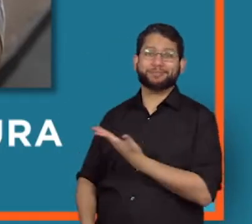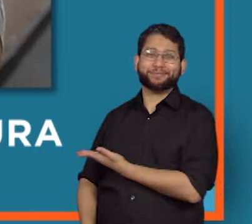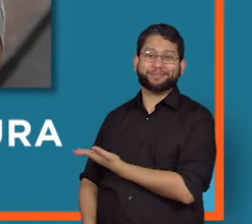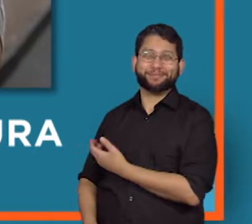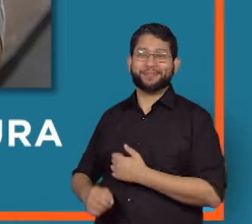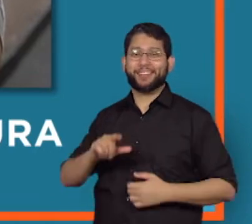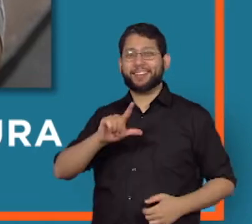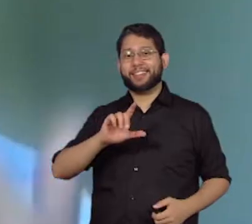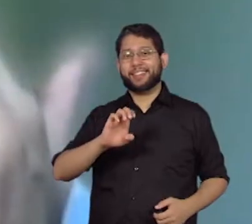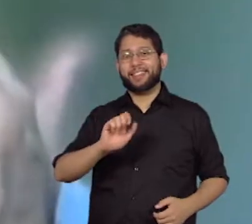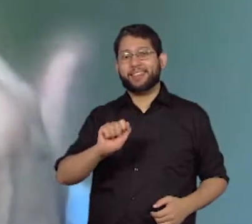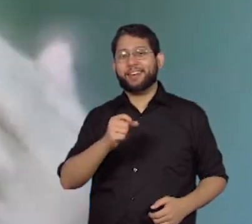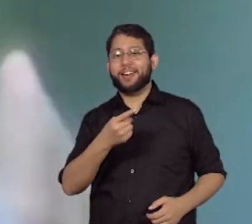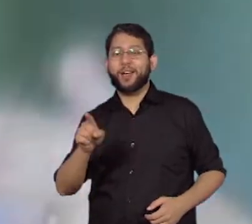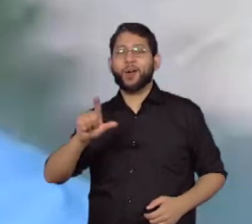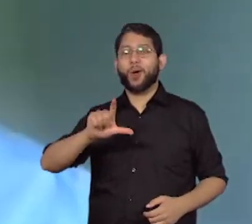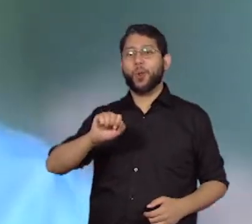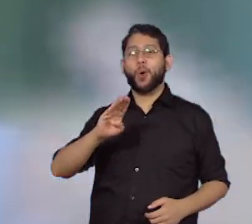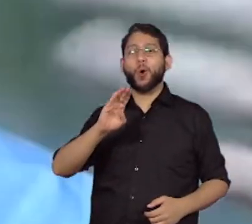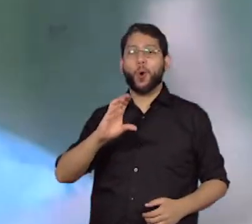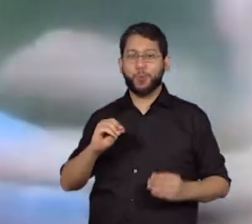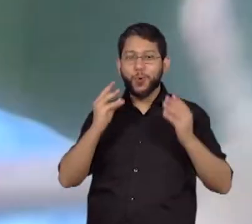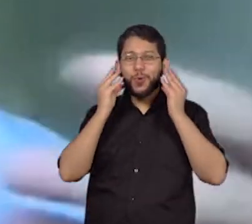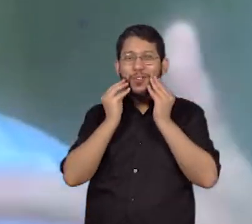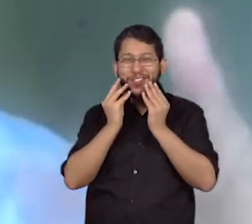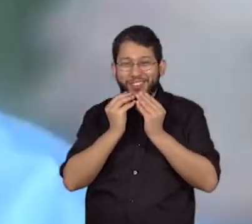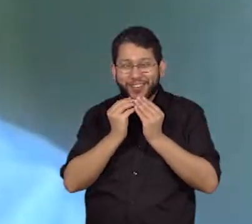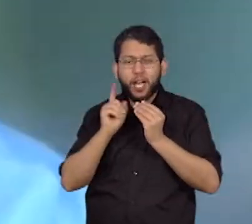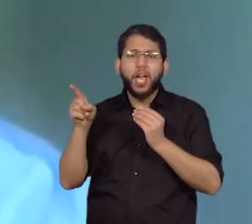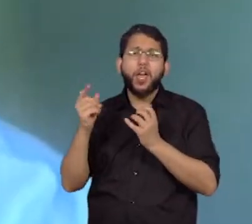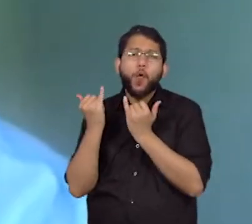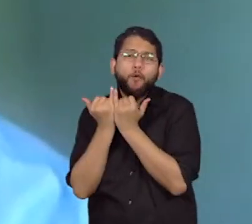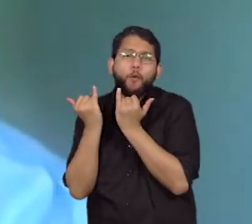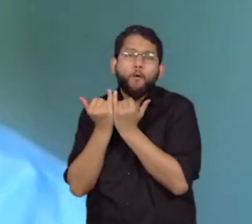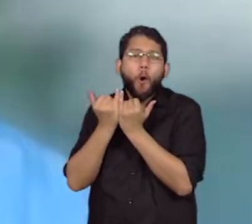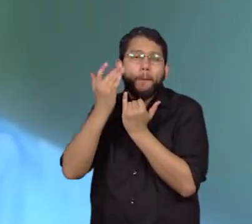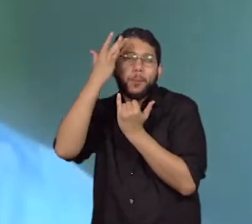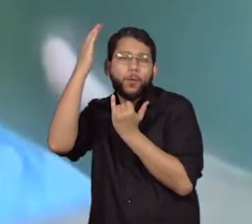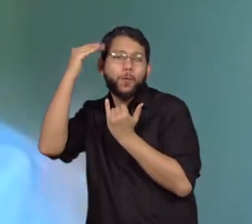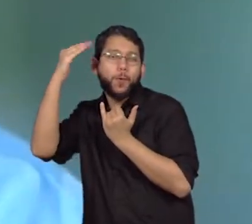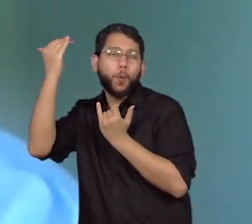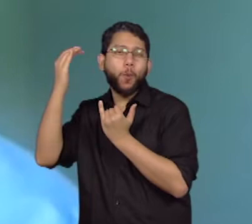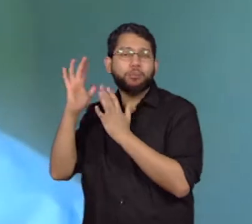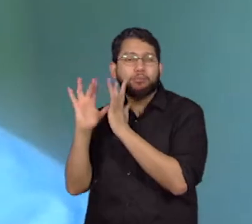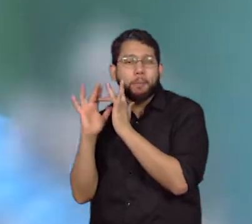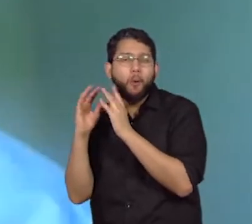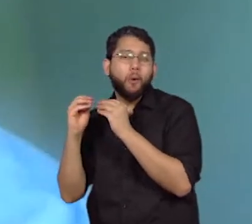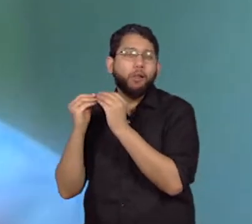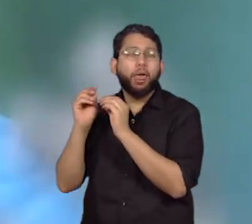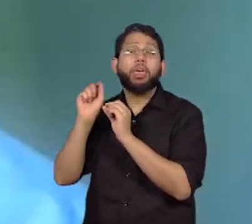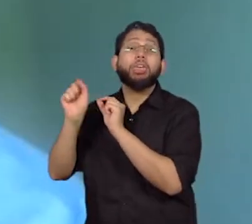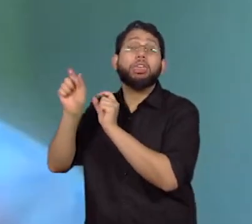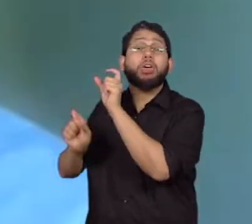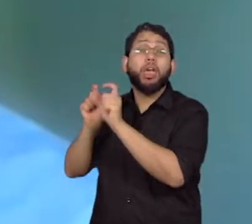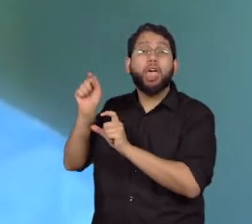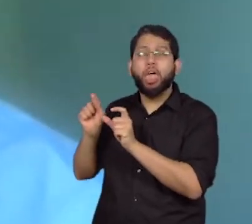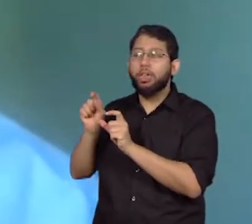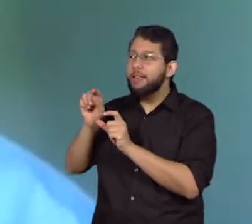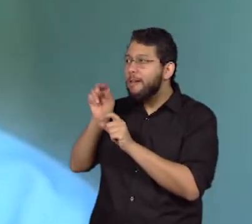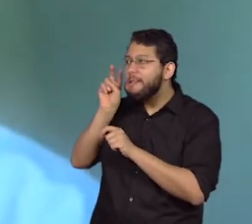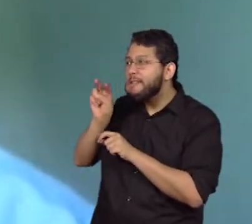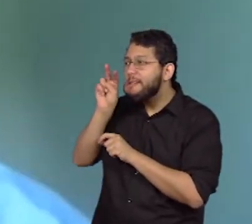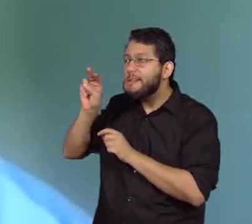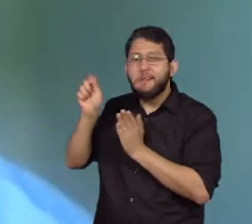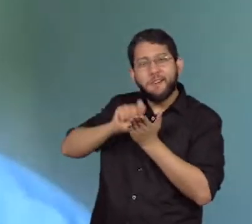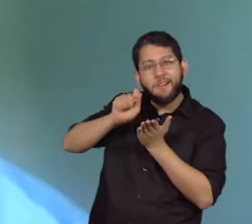fala de fofó... Foto do jornalista Leão Lobo, homem branco de cabelos lisos, grisalhos e penteados para trás e barba mediana. Ele trabalhava nesse